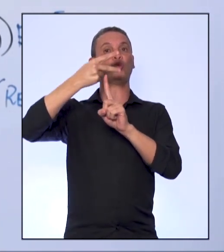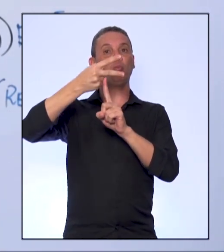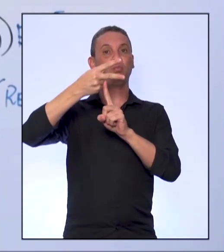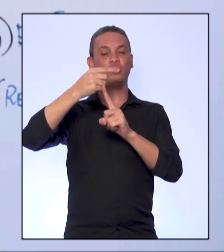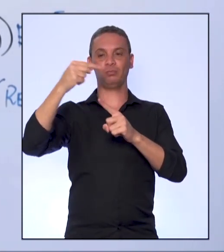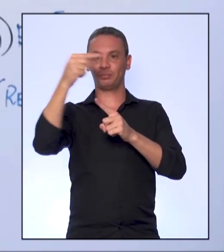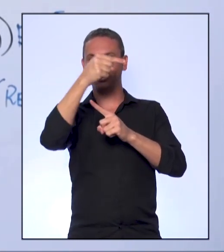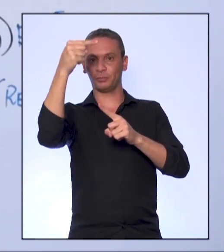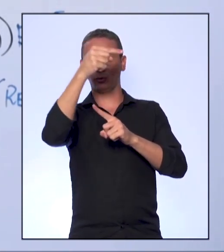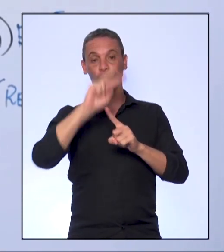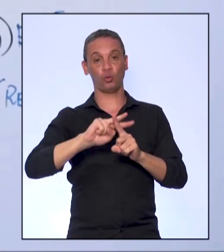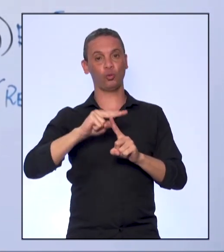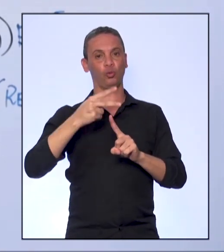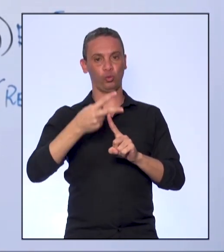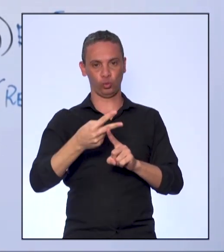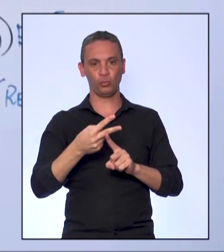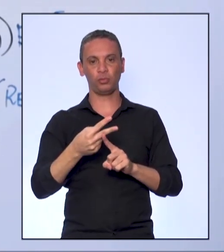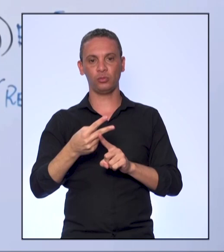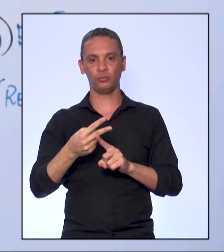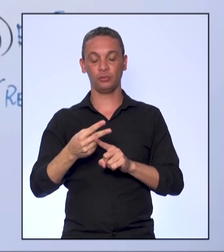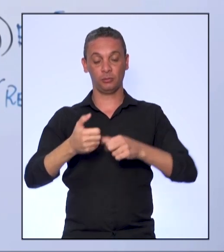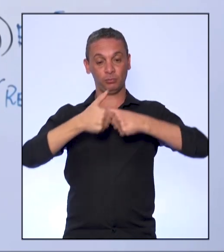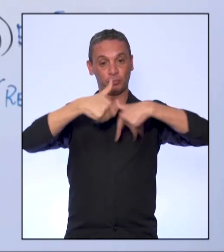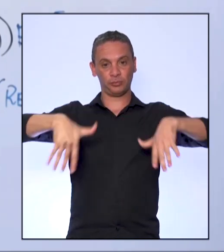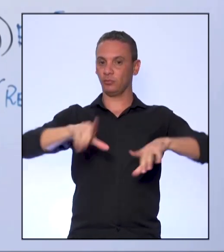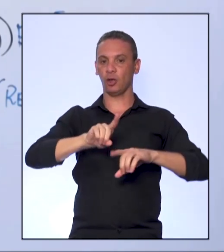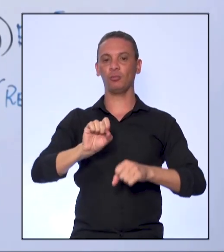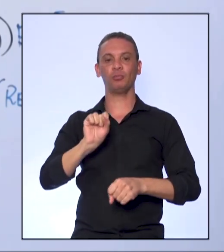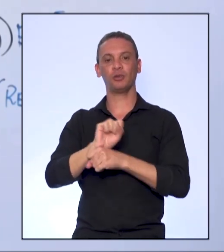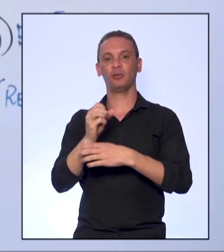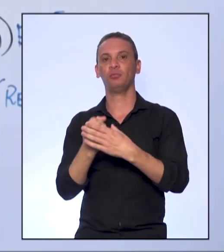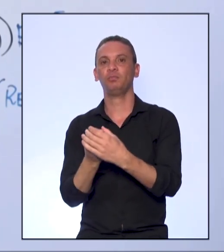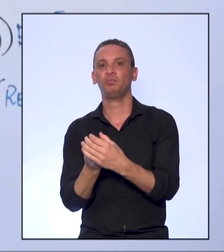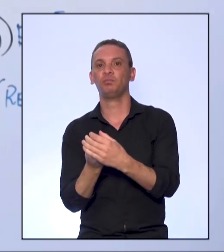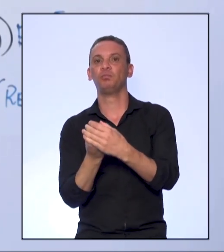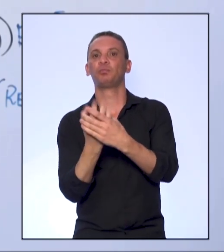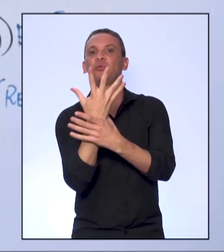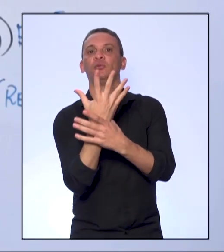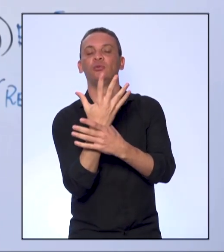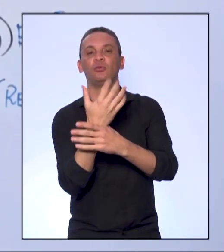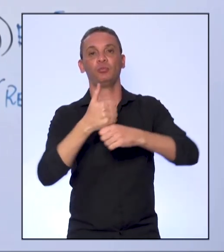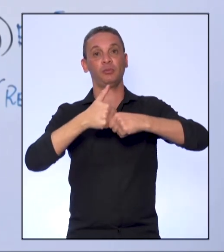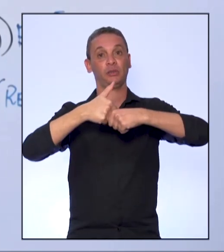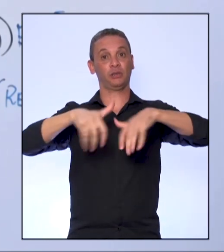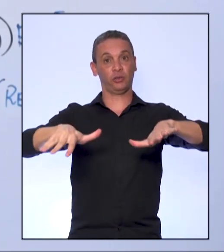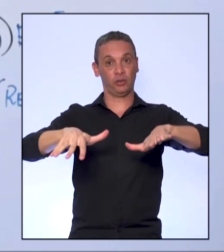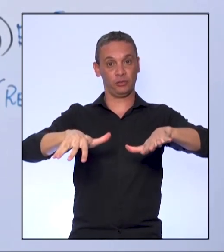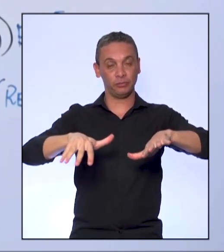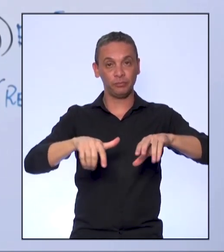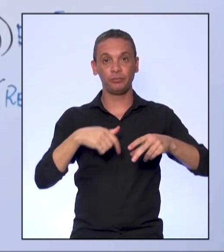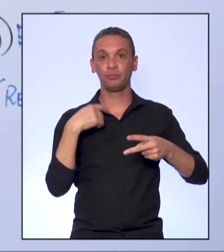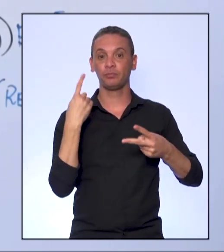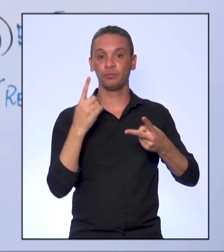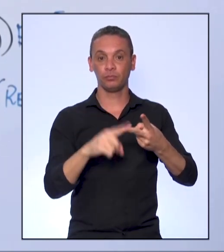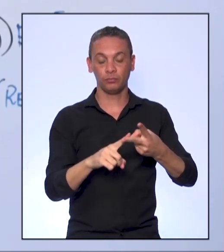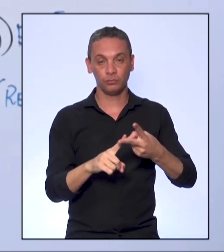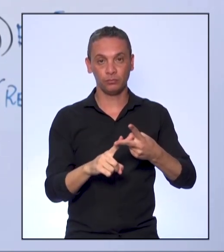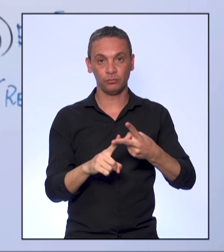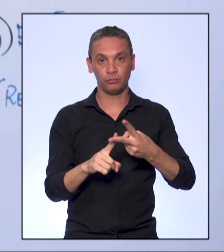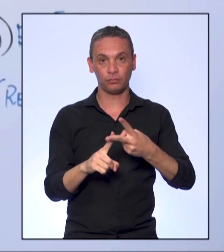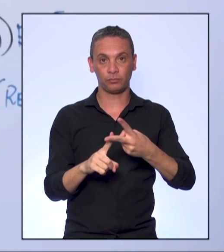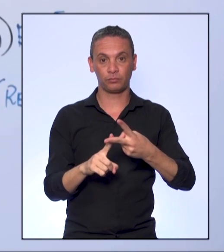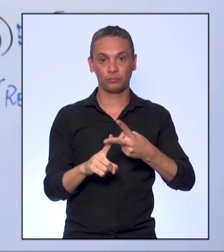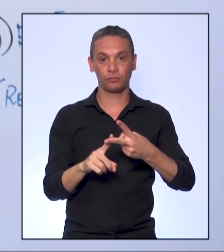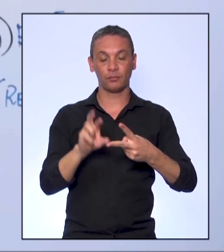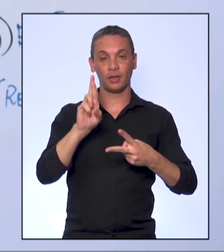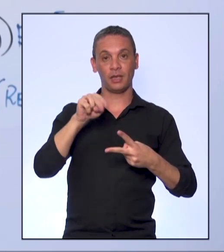é um mensageiro. Ele primeiro precisa produzir o mensageiro. Bora colocar aqui o mensageiro. Mensageiro